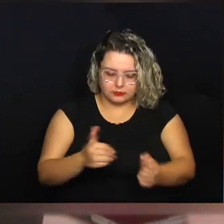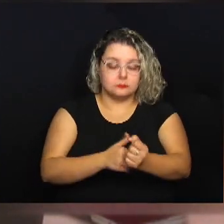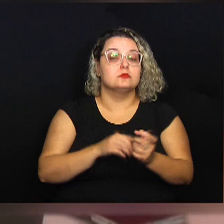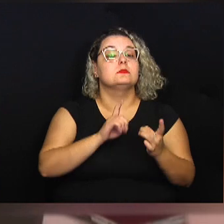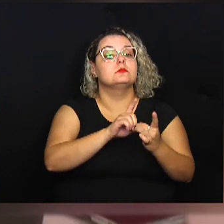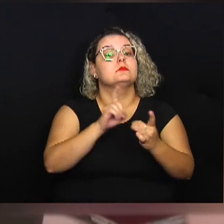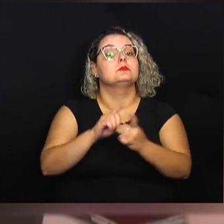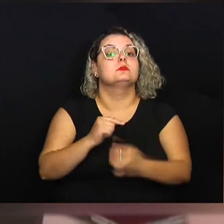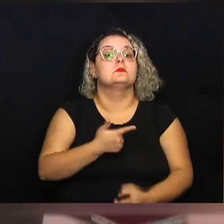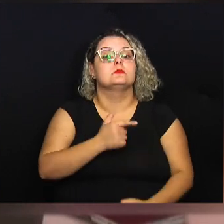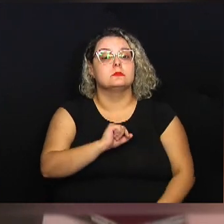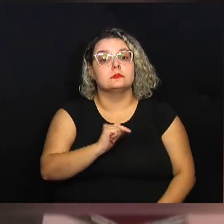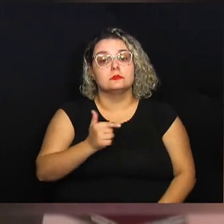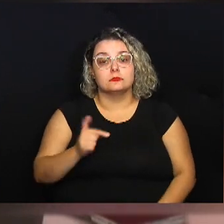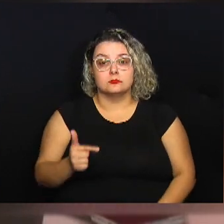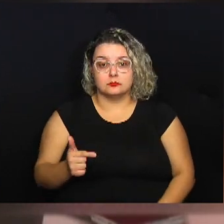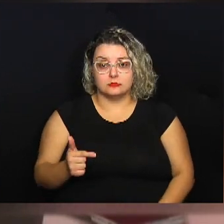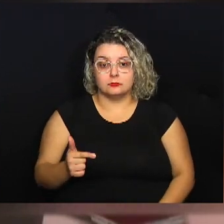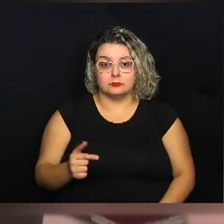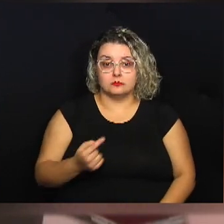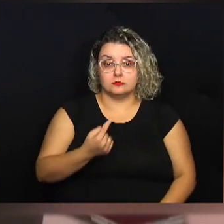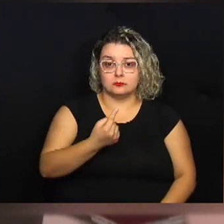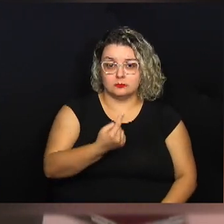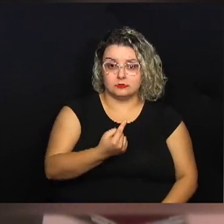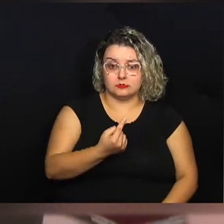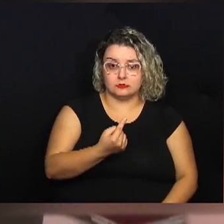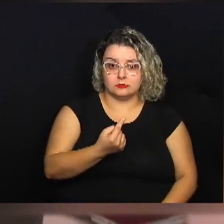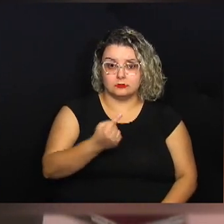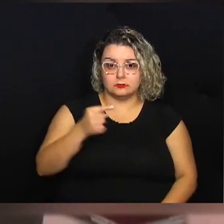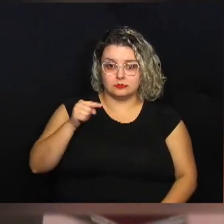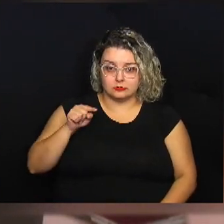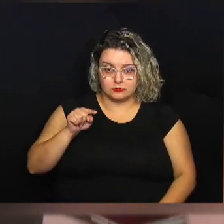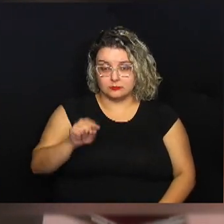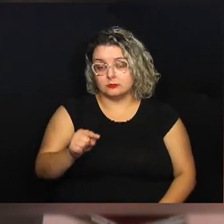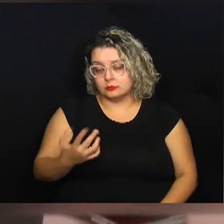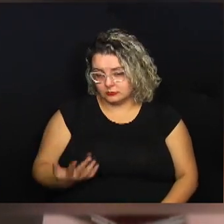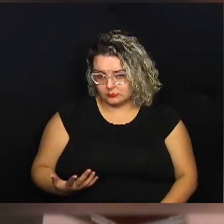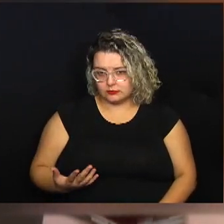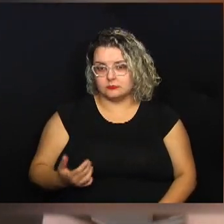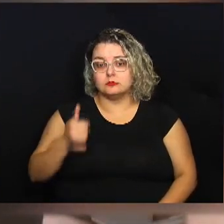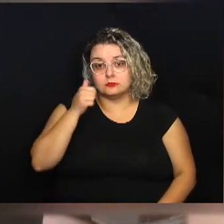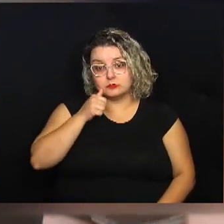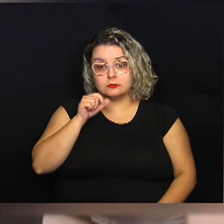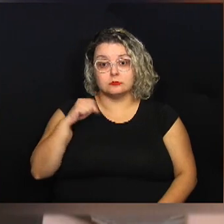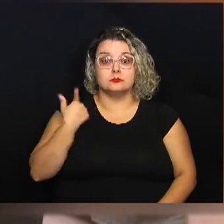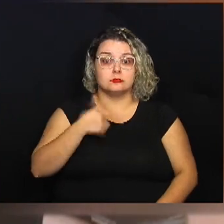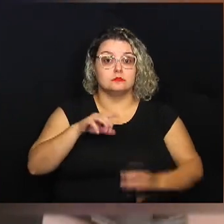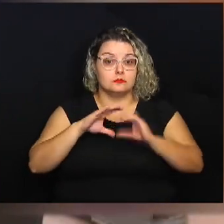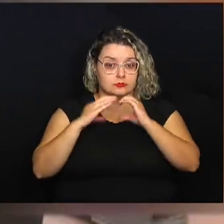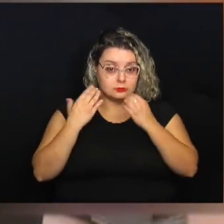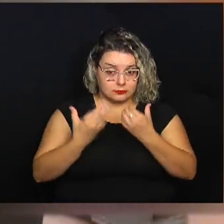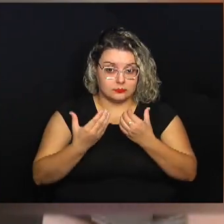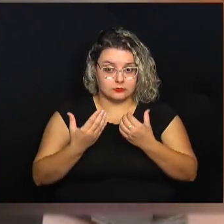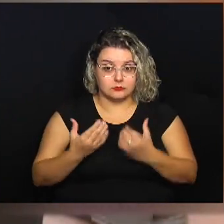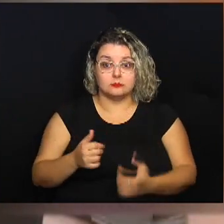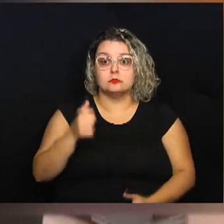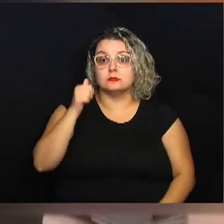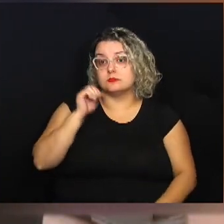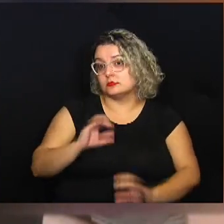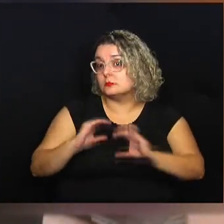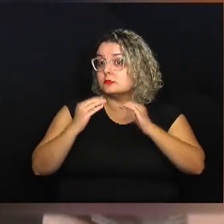atendimento em 2022 de 1.000 mulheres nas nossas conferências. Essas conferências